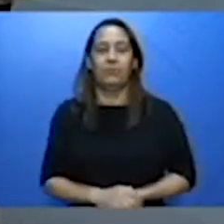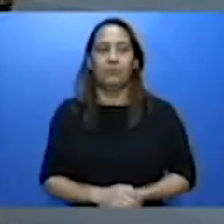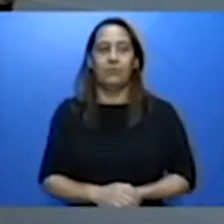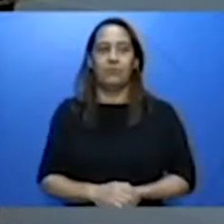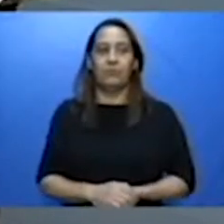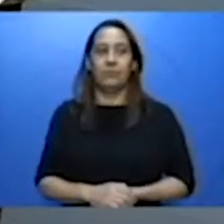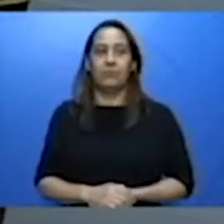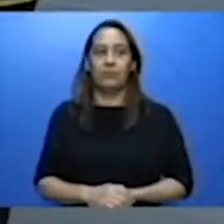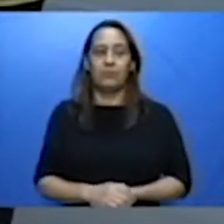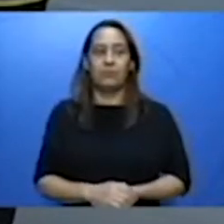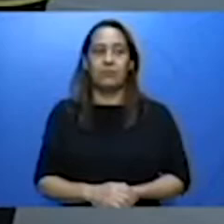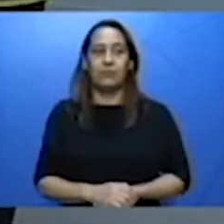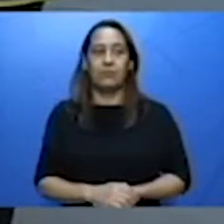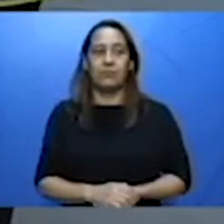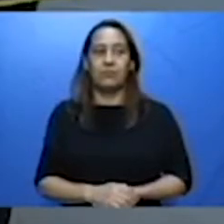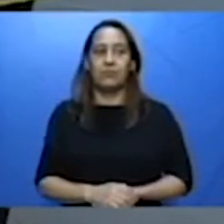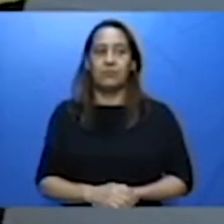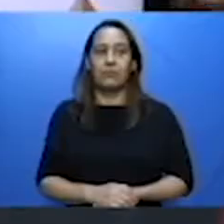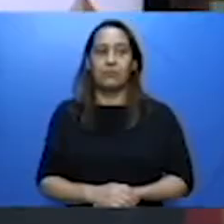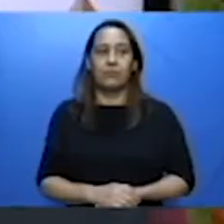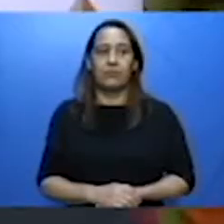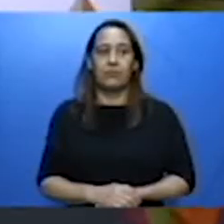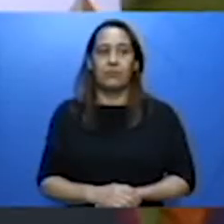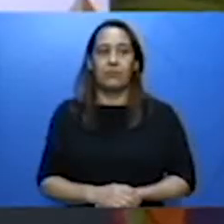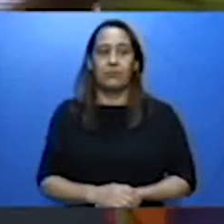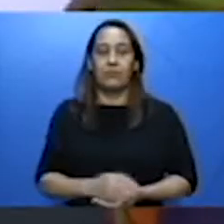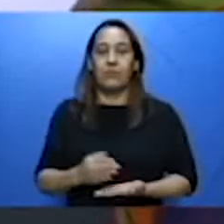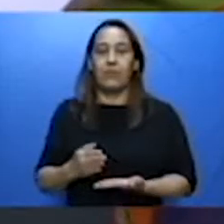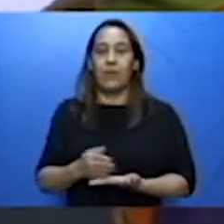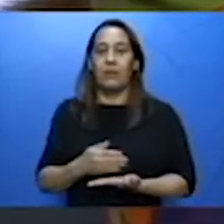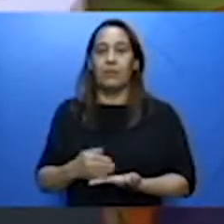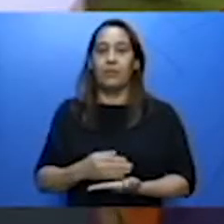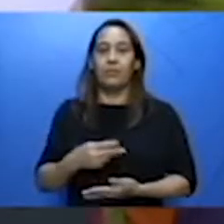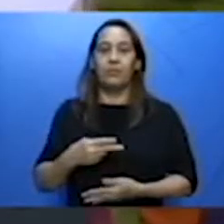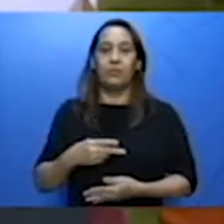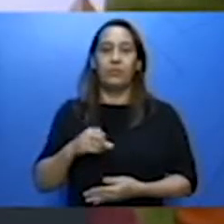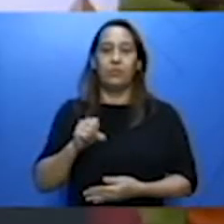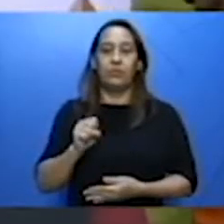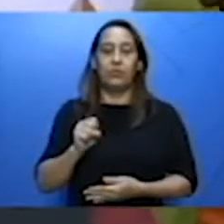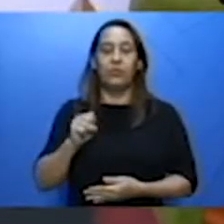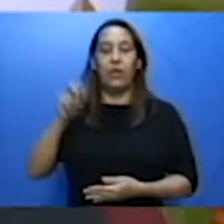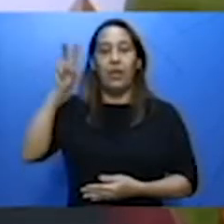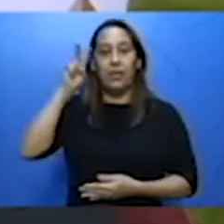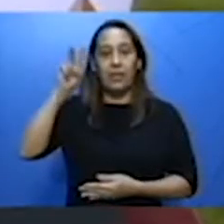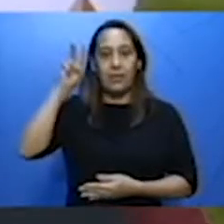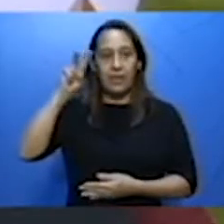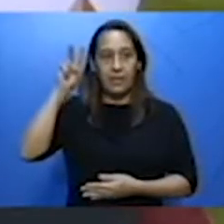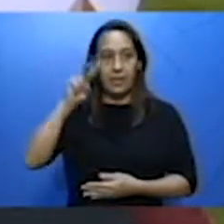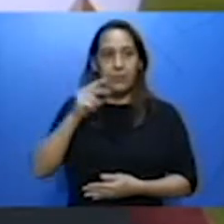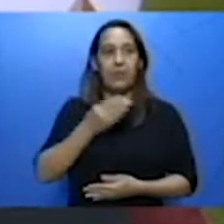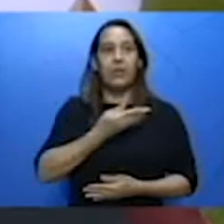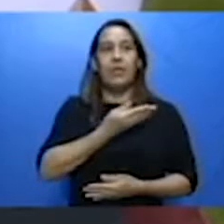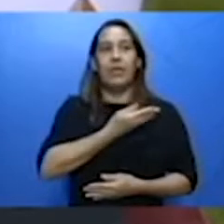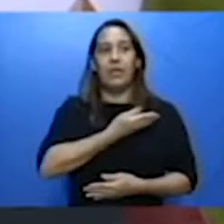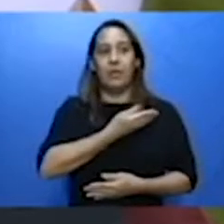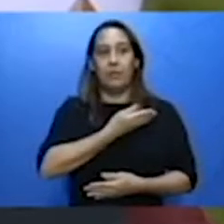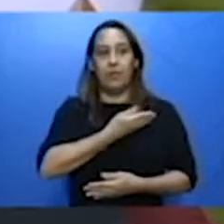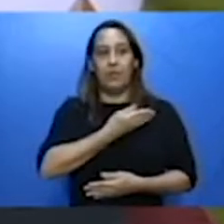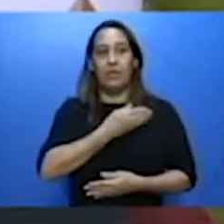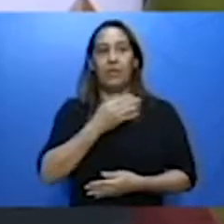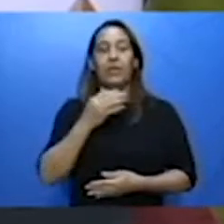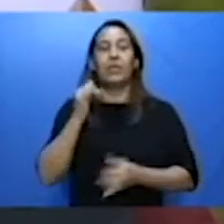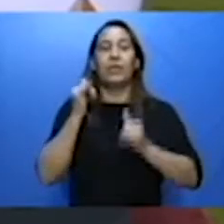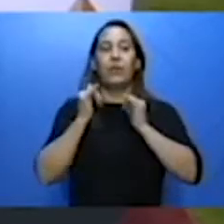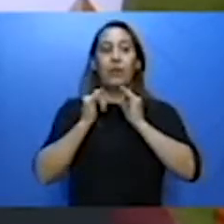Vamos lá. Então, nós paramos aqui, ó, na página 28. Lembra que aquela coleguinha deu um recado